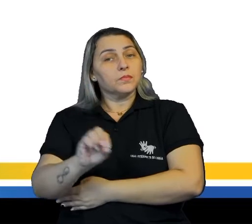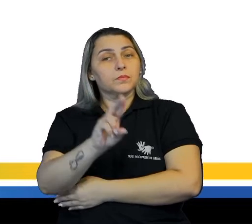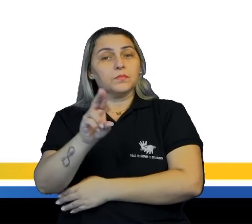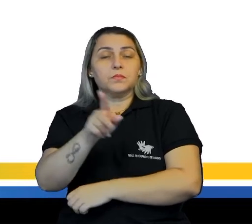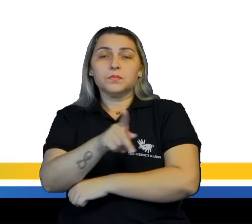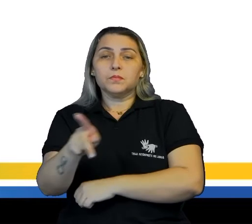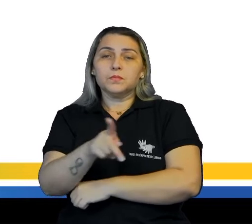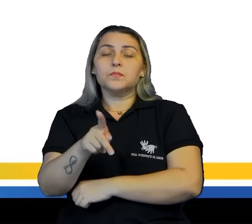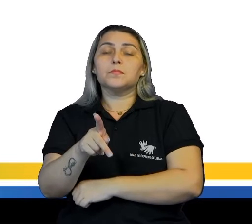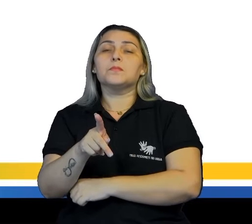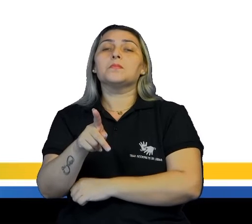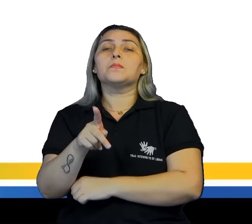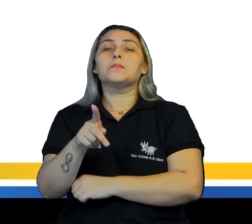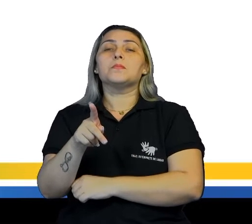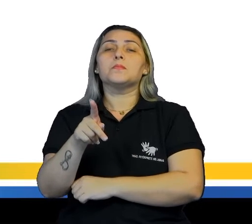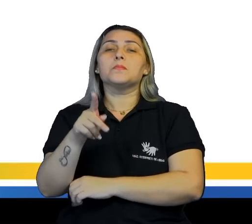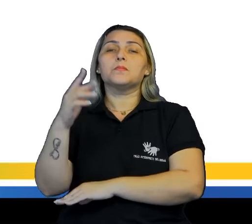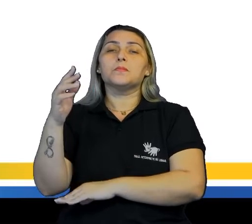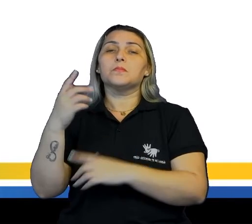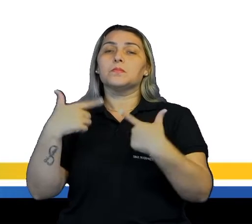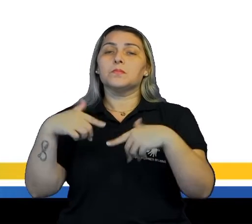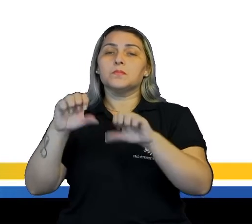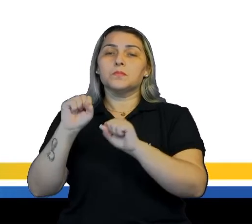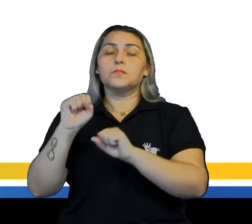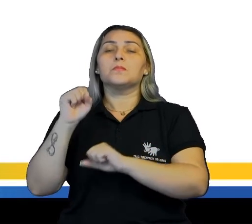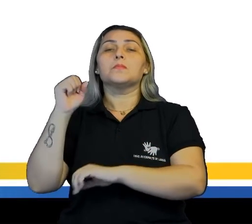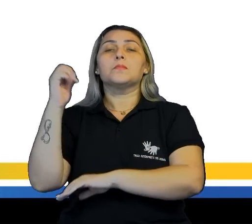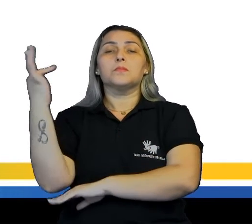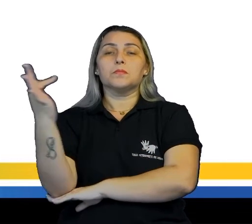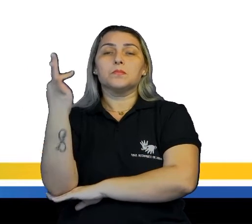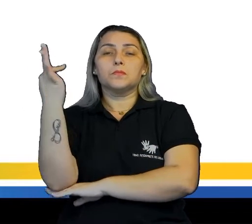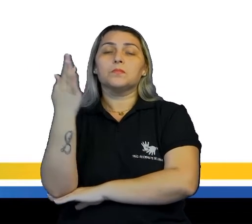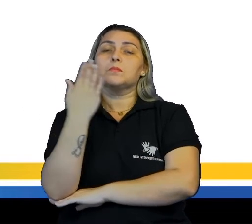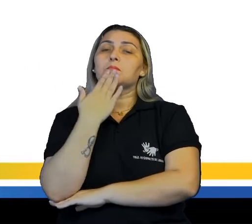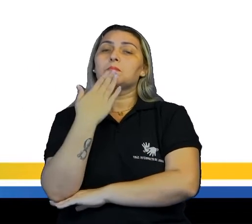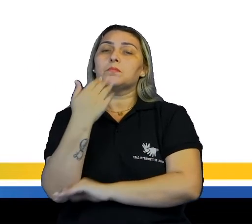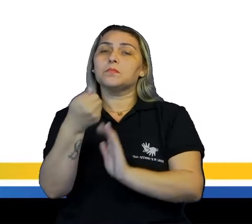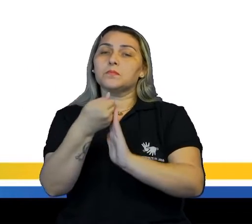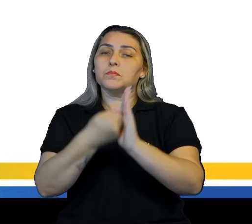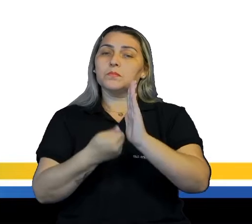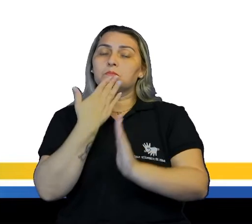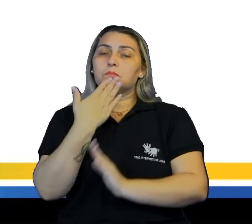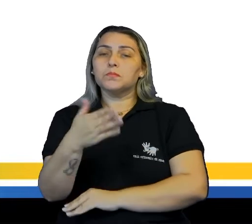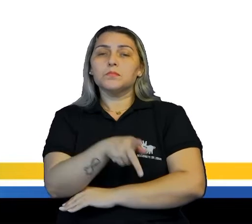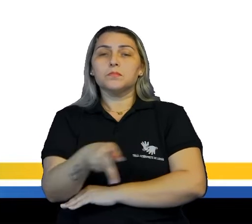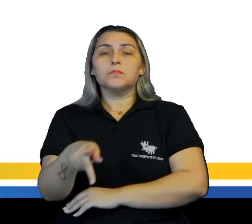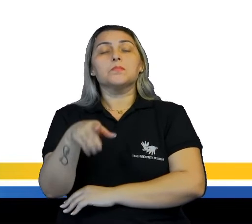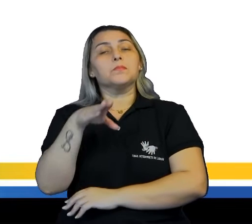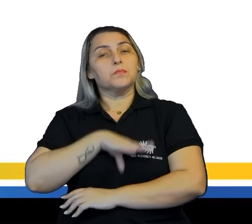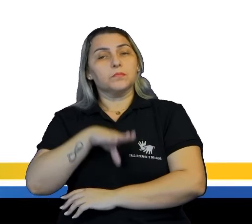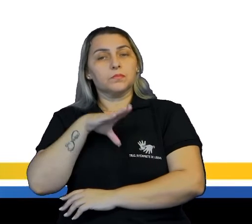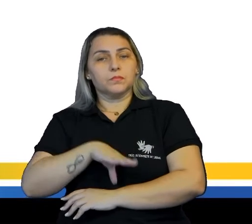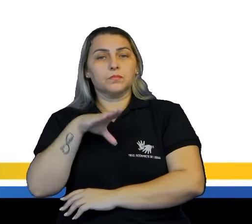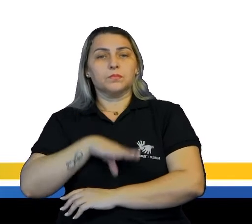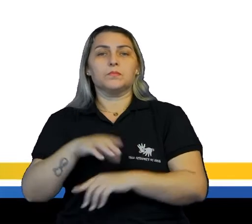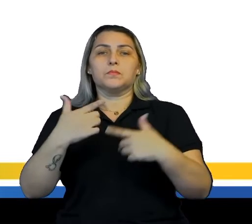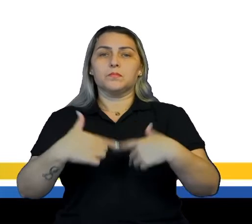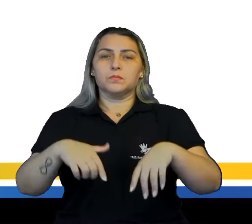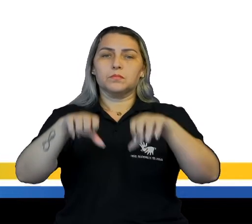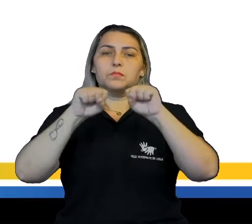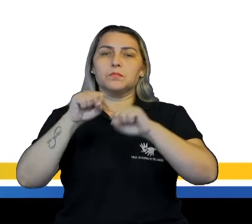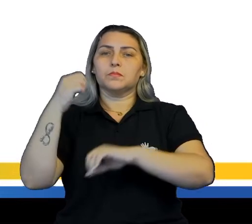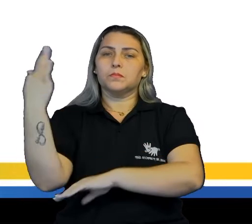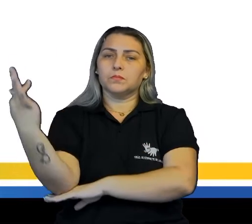diretora, linguagem formal. E uma redação solicitada pela professora de língua portuguesa ou qualquer outro professor, você